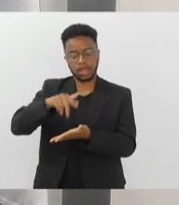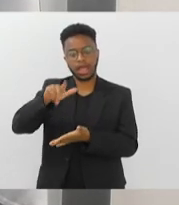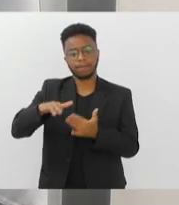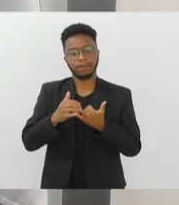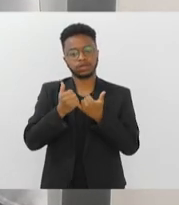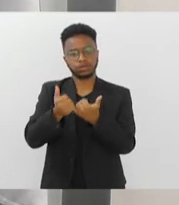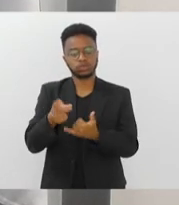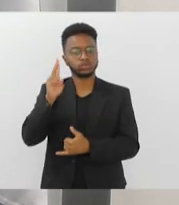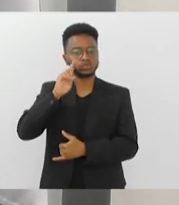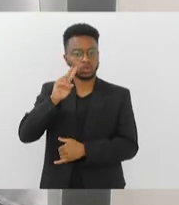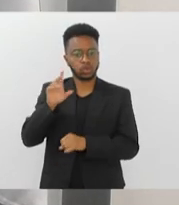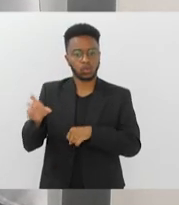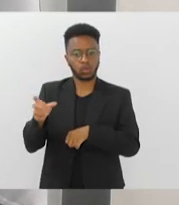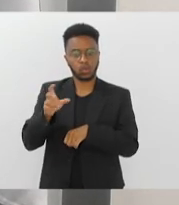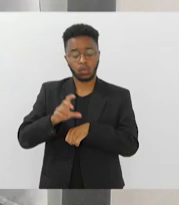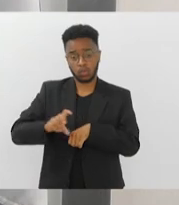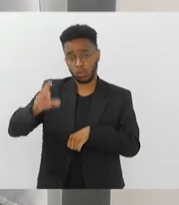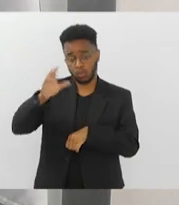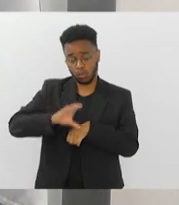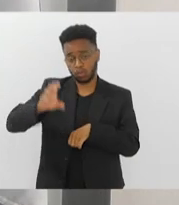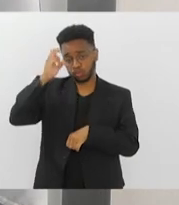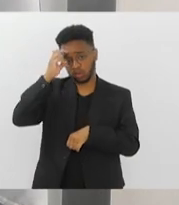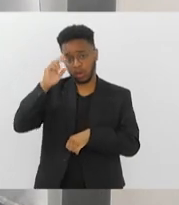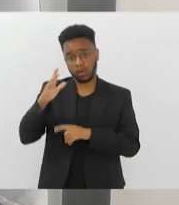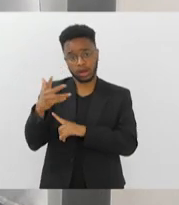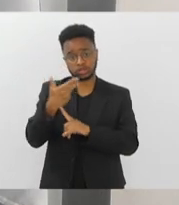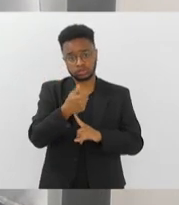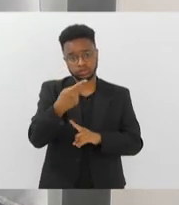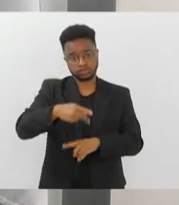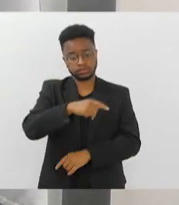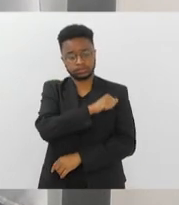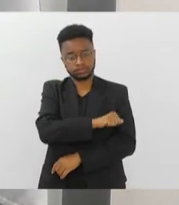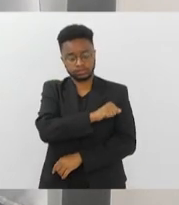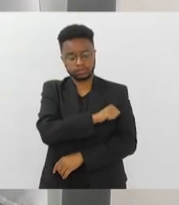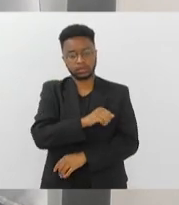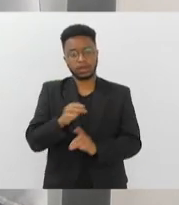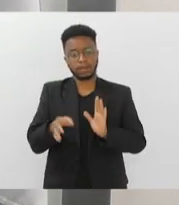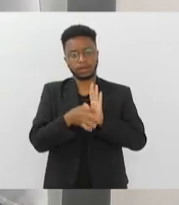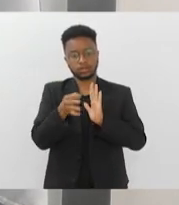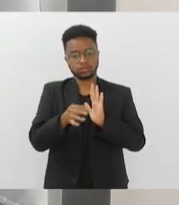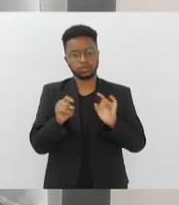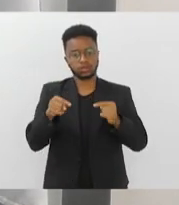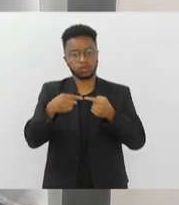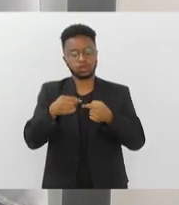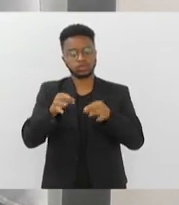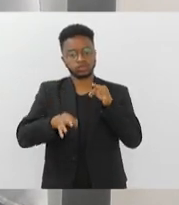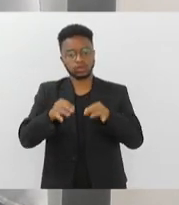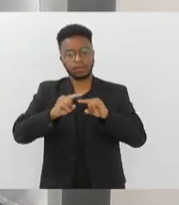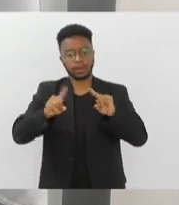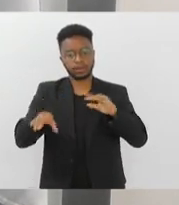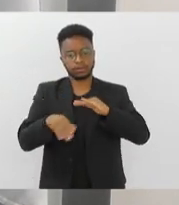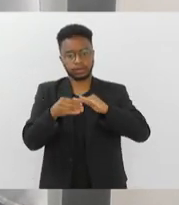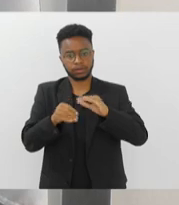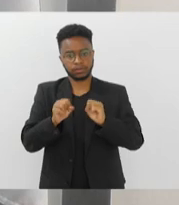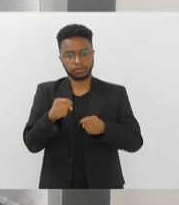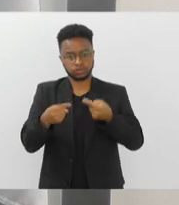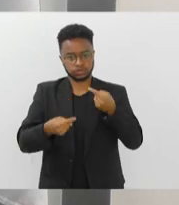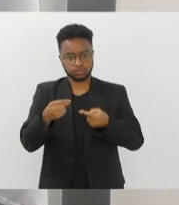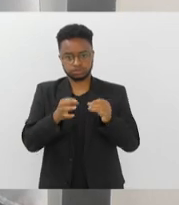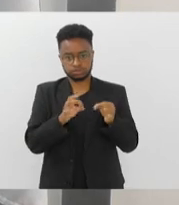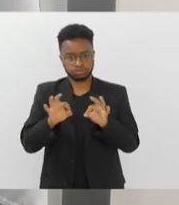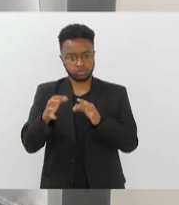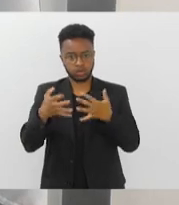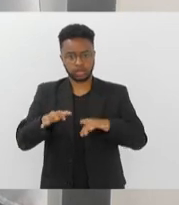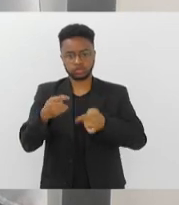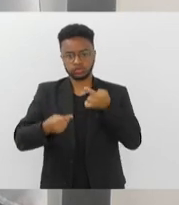e artístico de natureza imaterial do Estado do Rio de Janeiro. O parecer é pela juridicidade com emendas em discussão. Não havendo quem queira